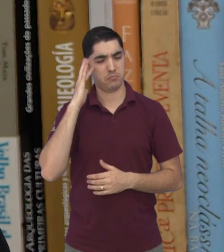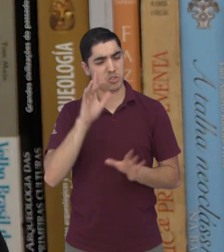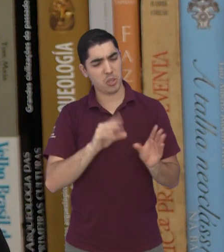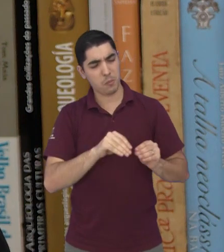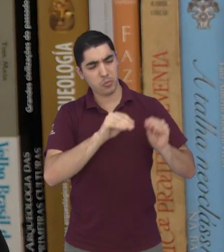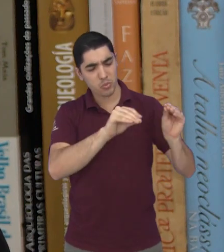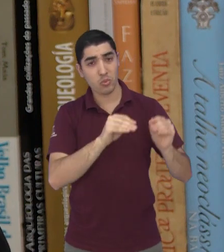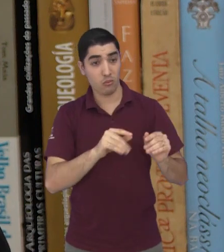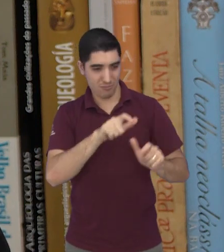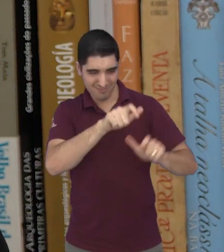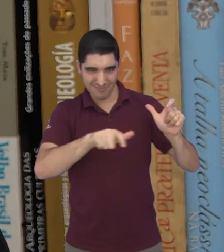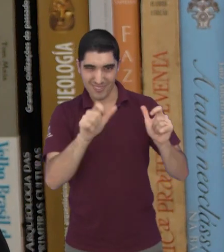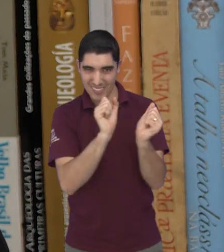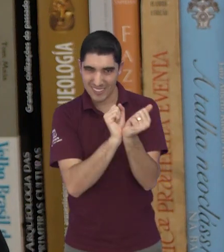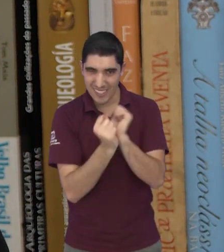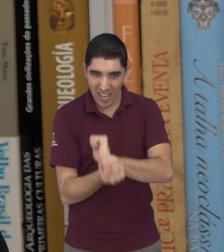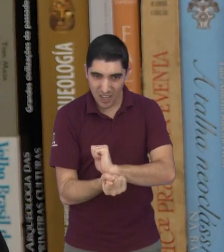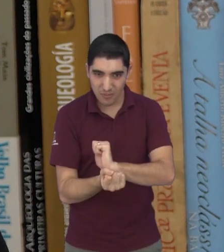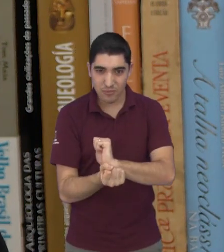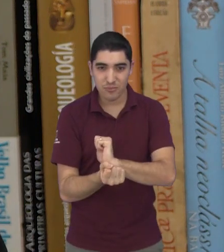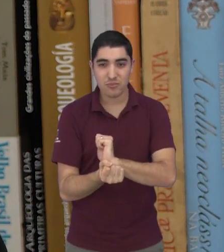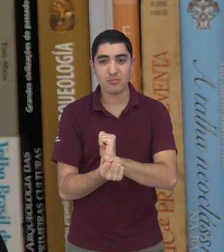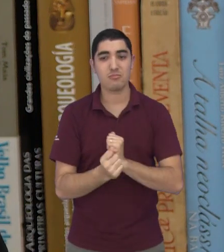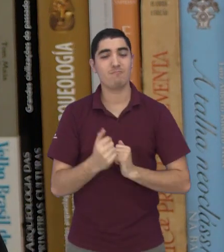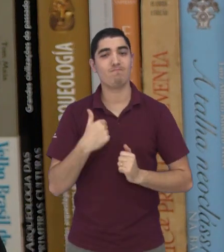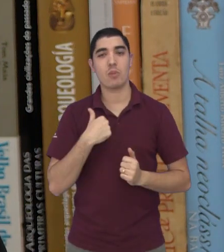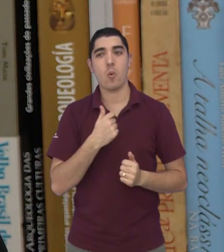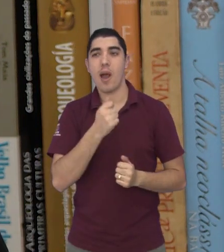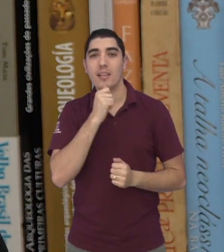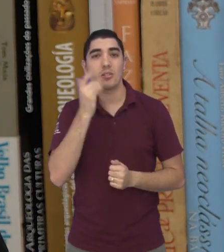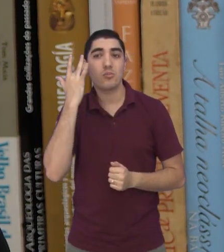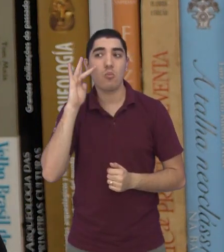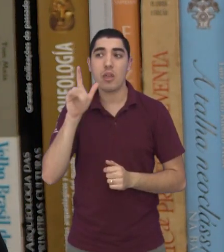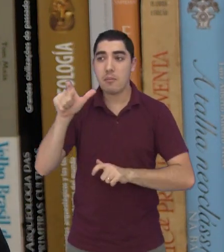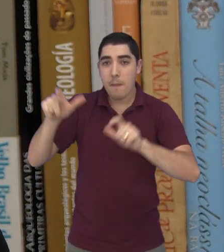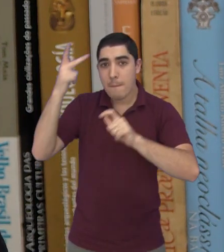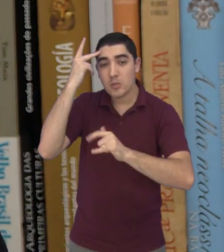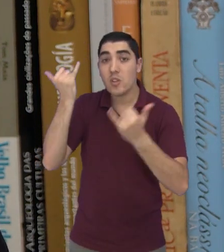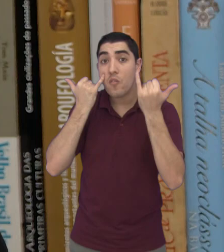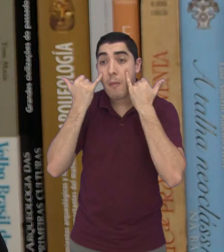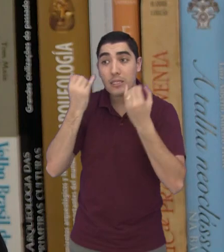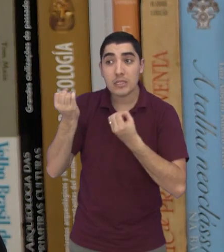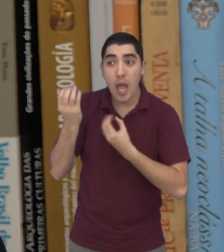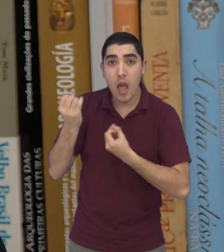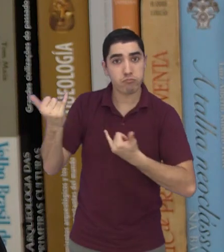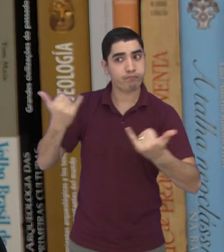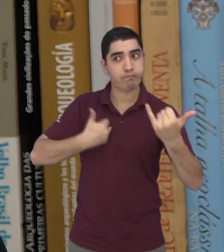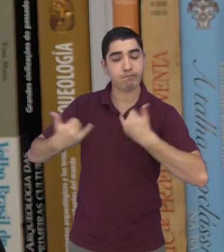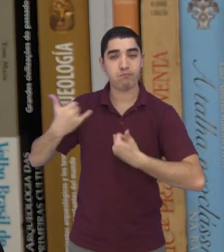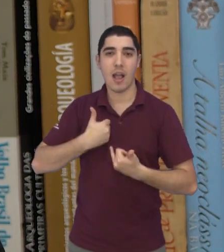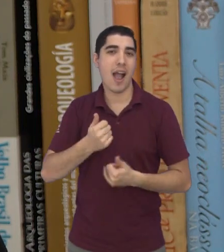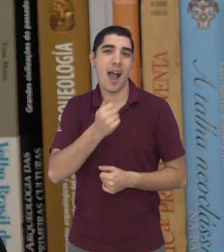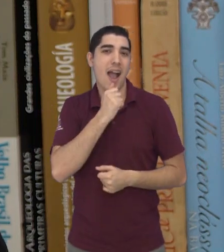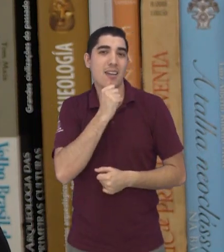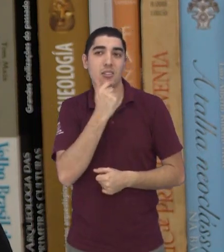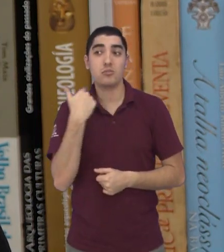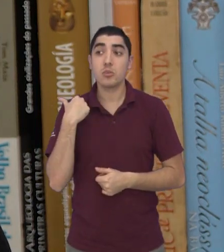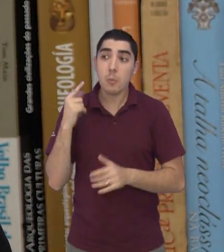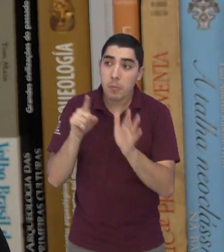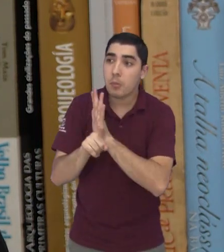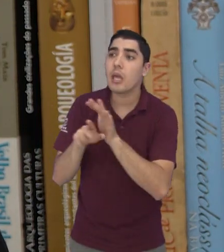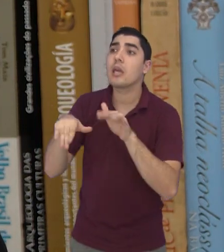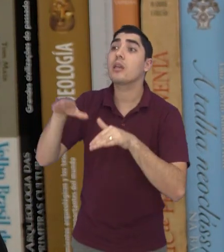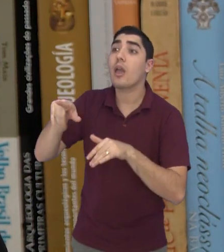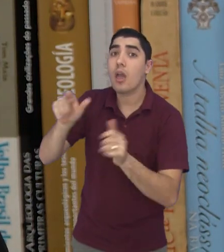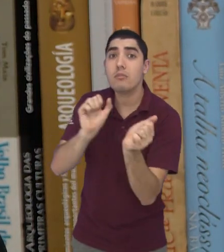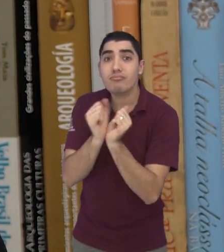dos escravizados, eu não tinha nenhum adensamento populacional aqui com um grande contingente populacional de escravizado. Eles